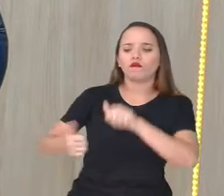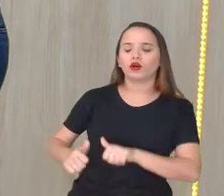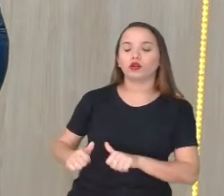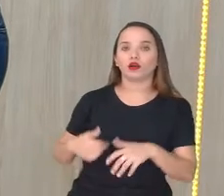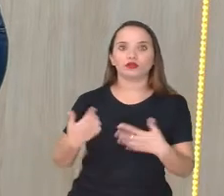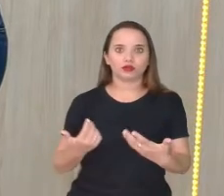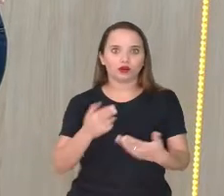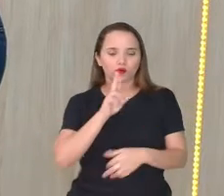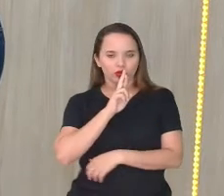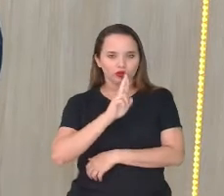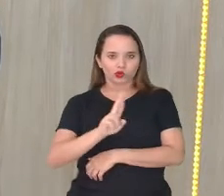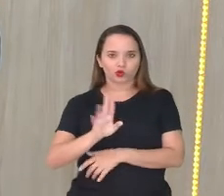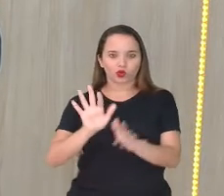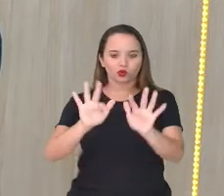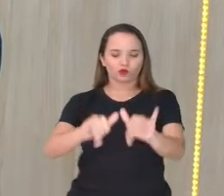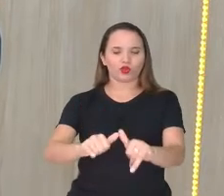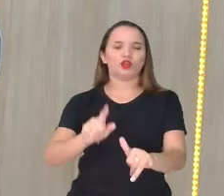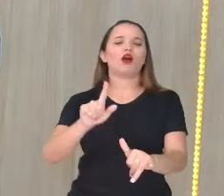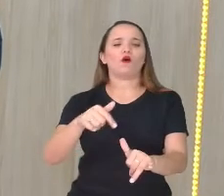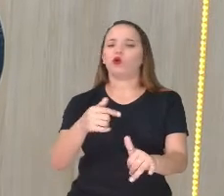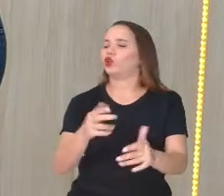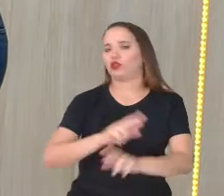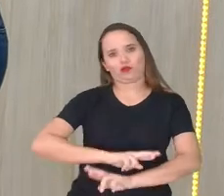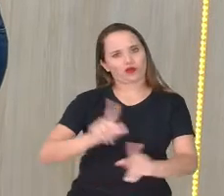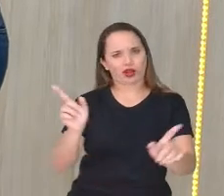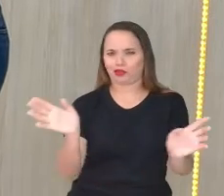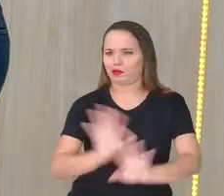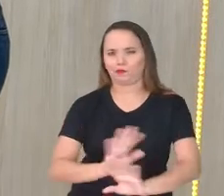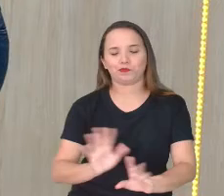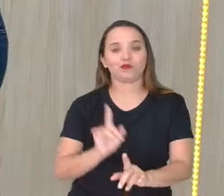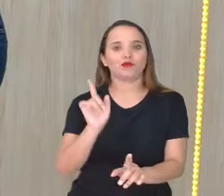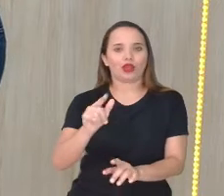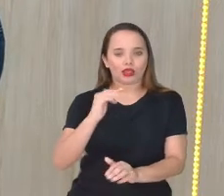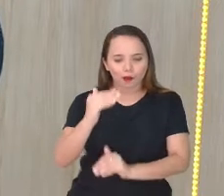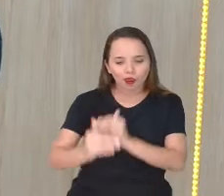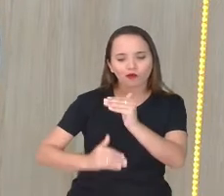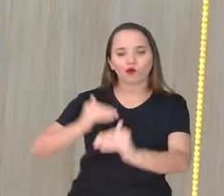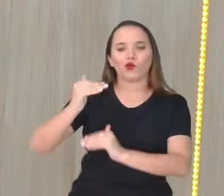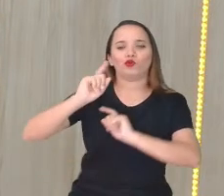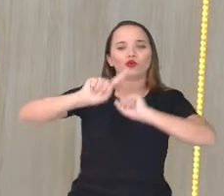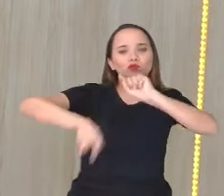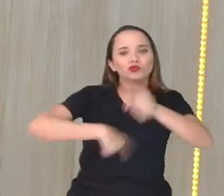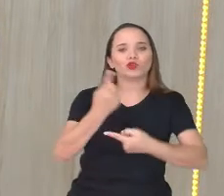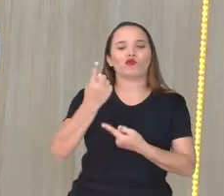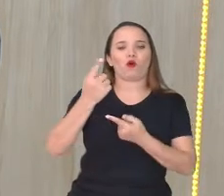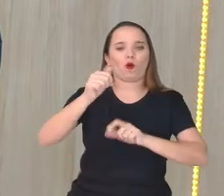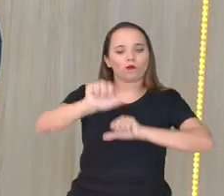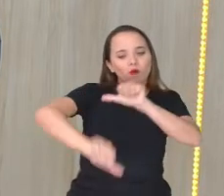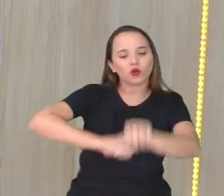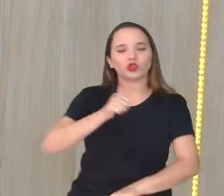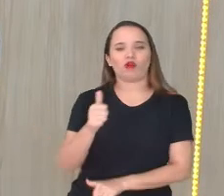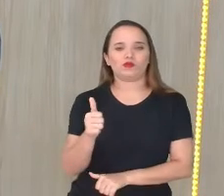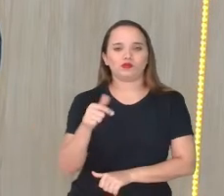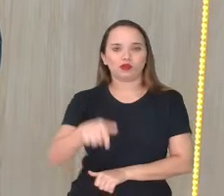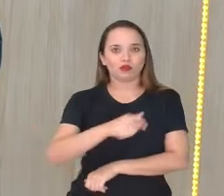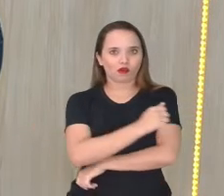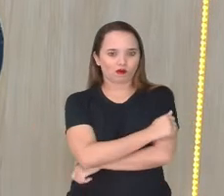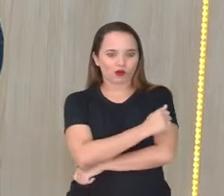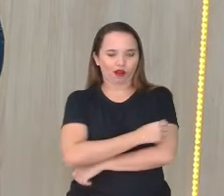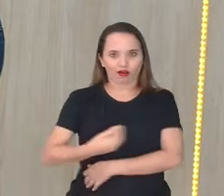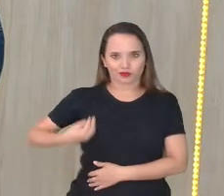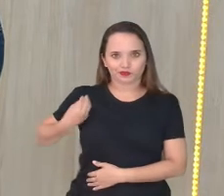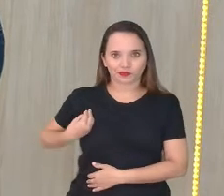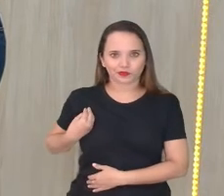diferente. Realmente é de progresso, é de sucesso, é de transformação do estudante. Esse estudante,